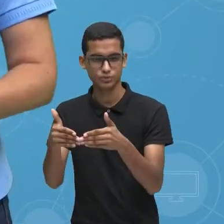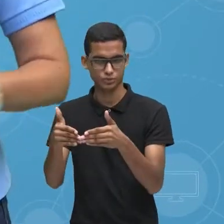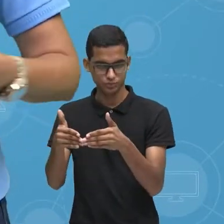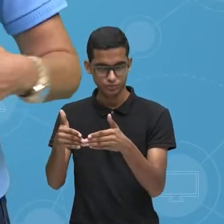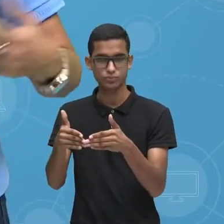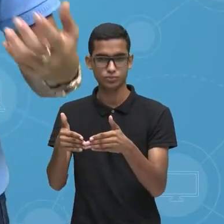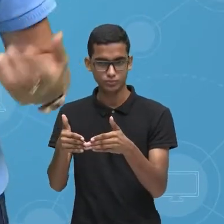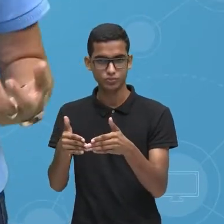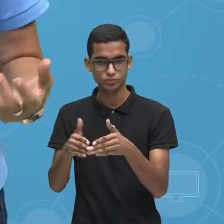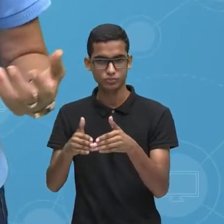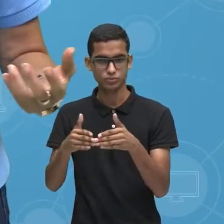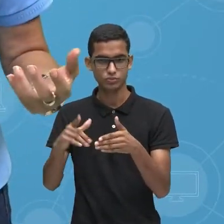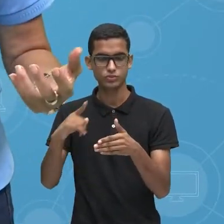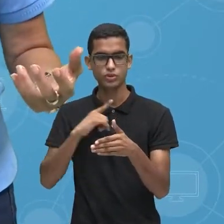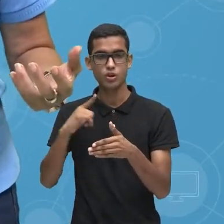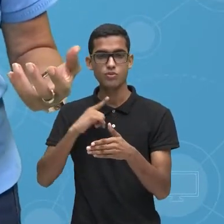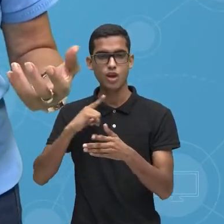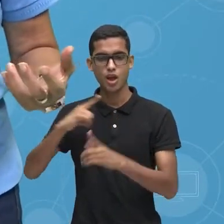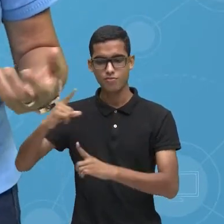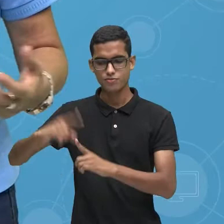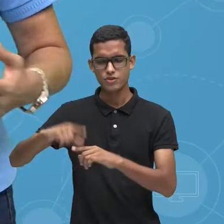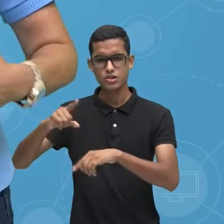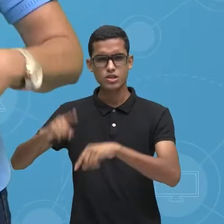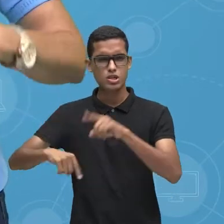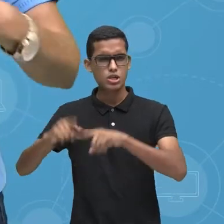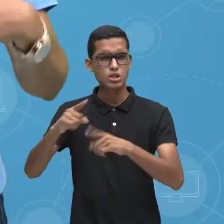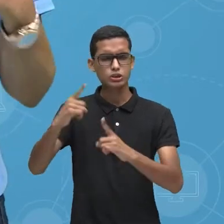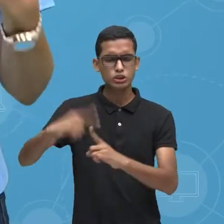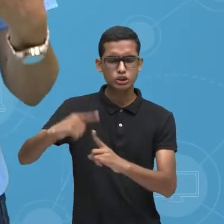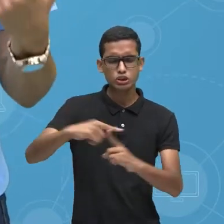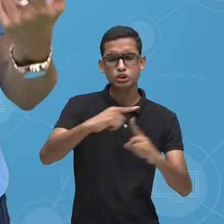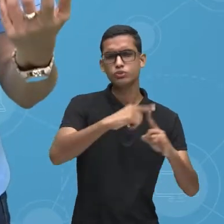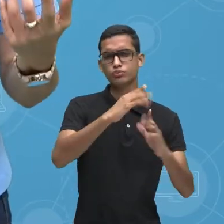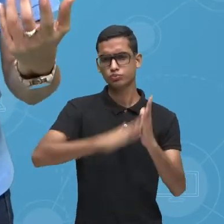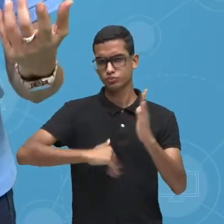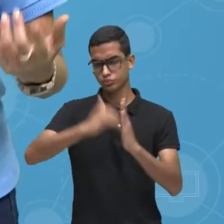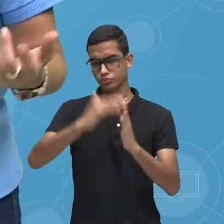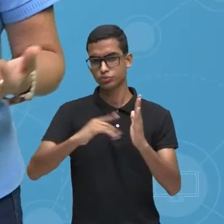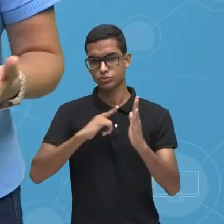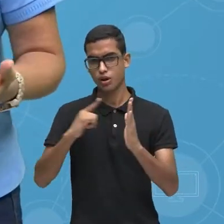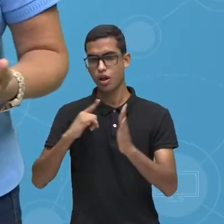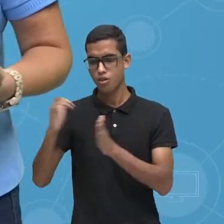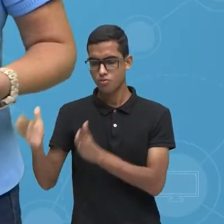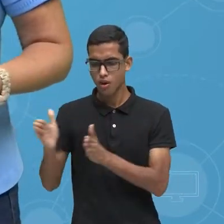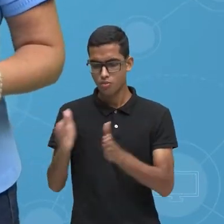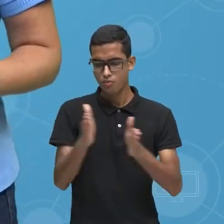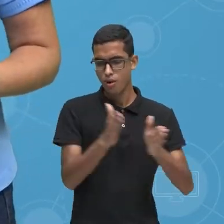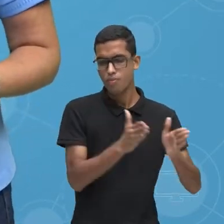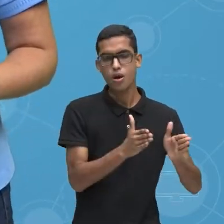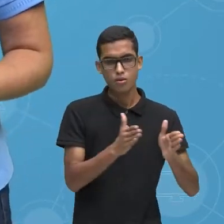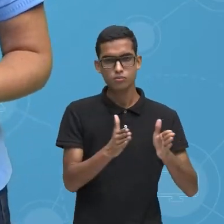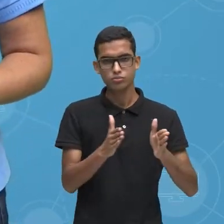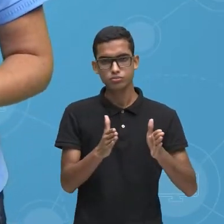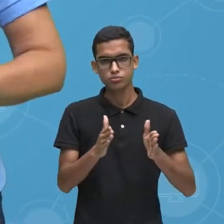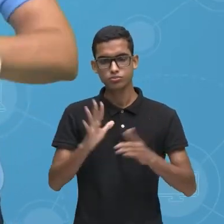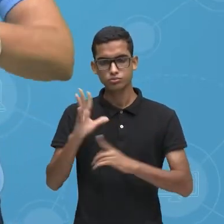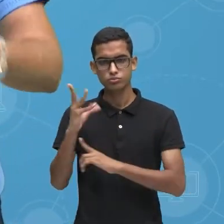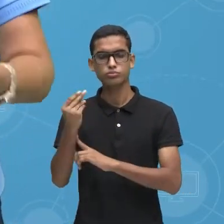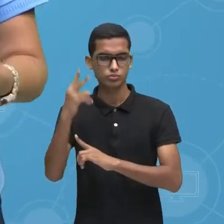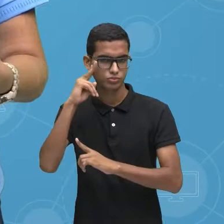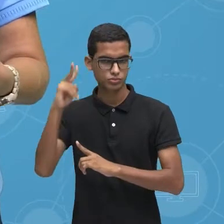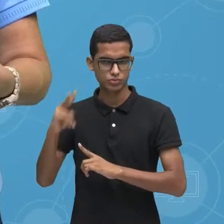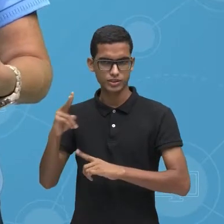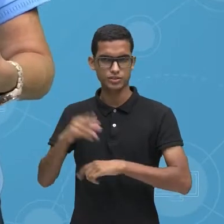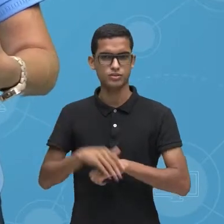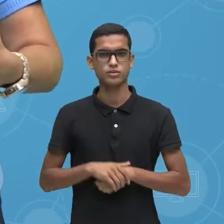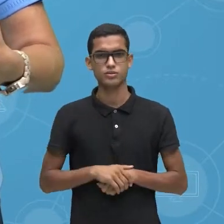pintura, existem vários estilos de pintura que em cada momento da história da arte, o artista ele vai precisar ali que tipo